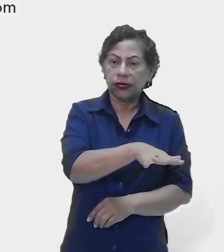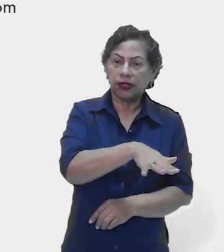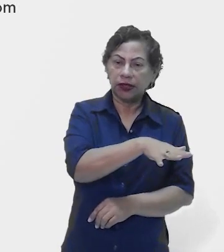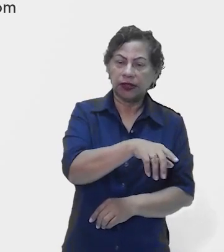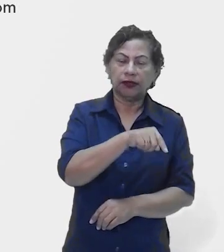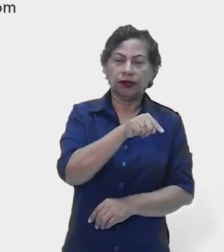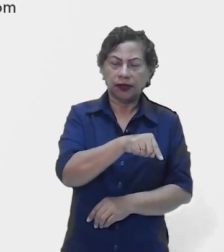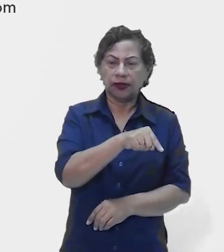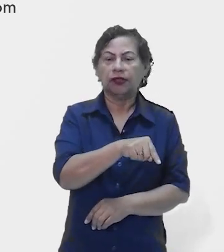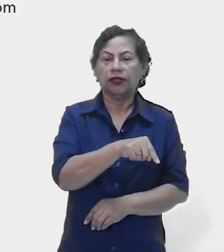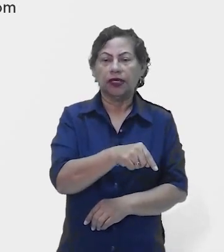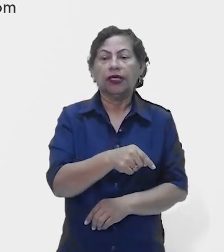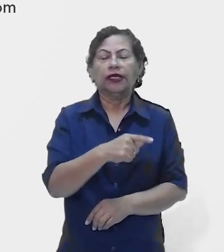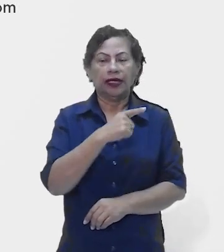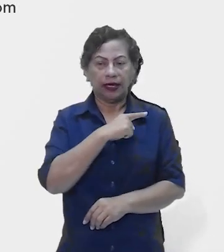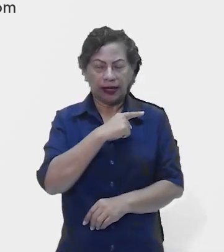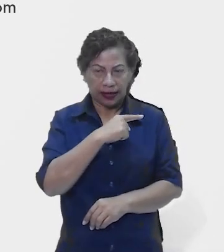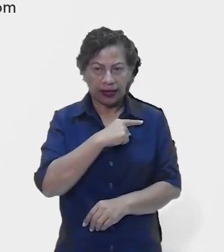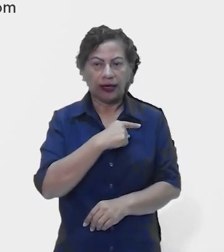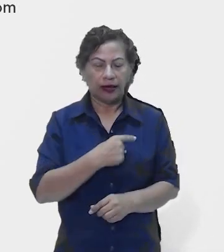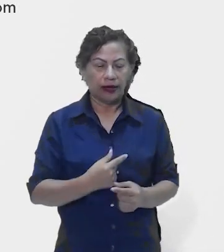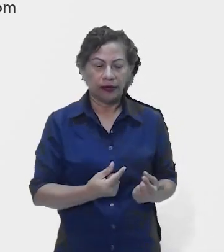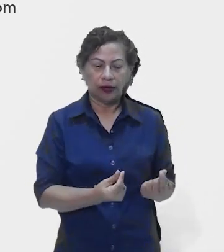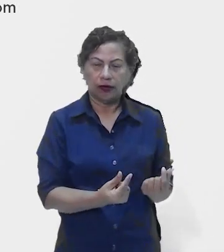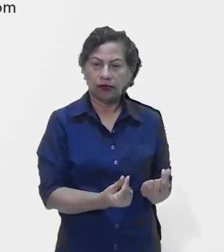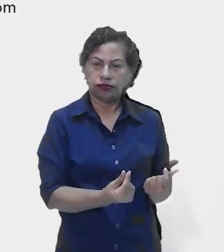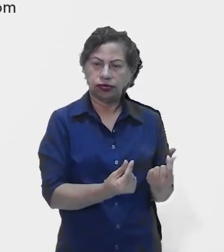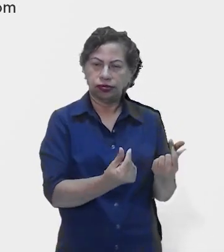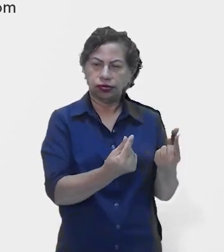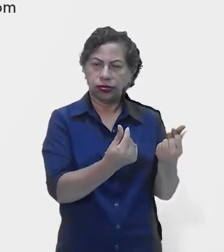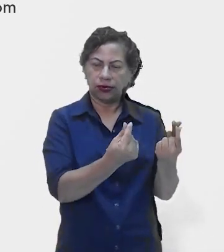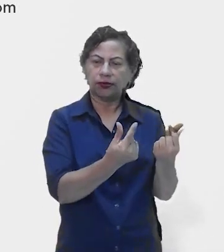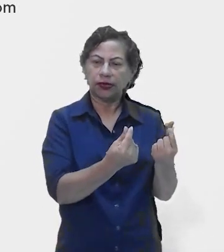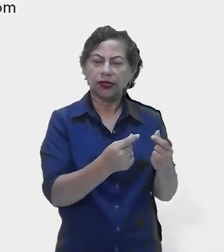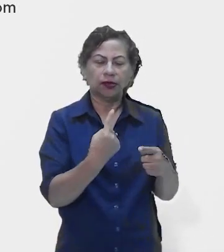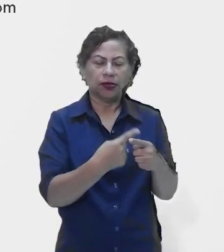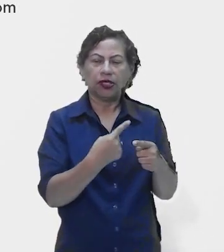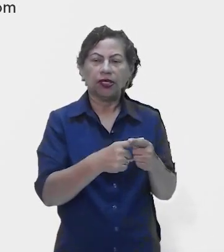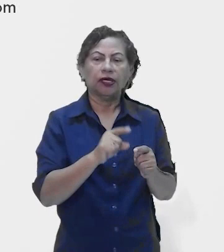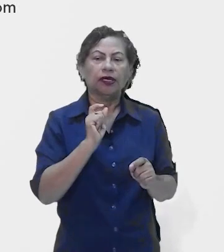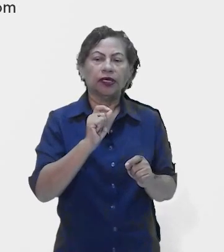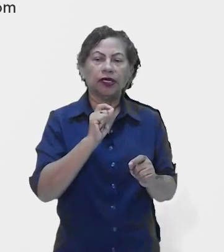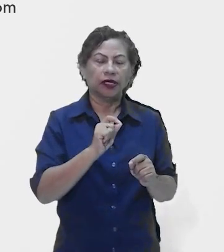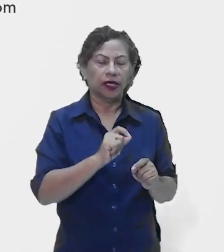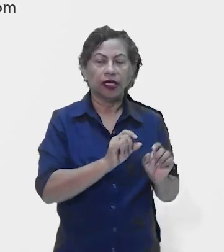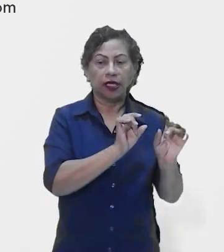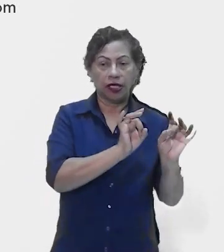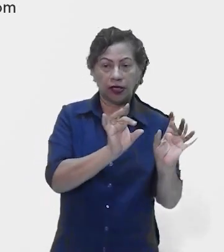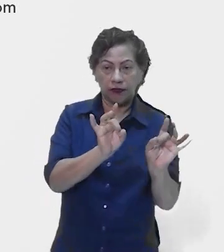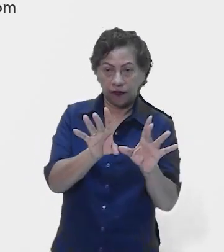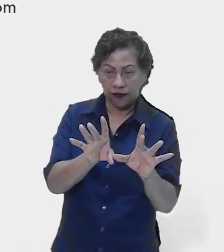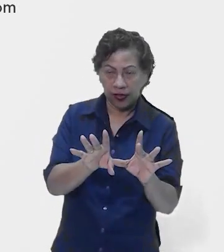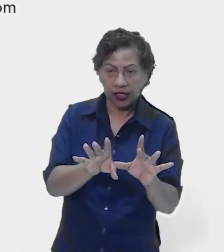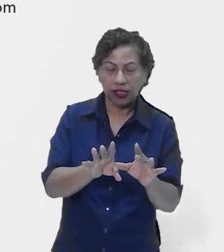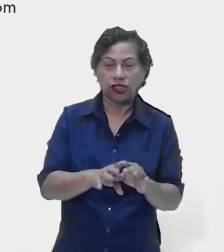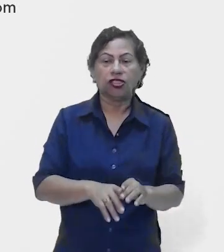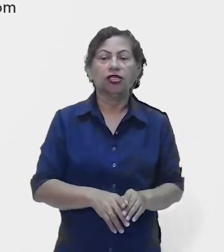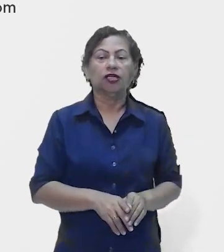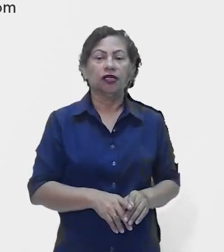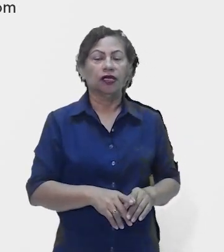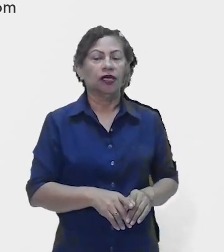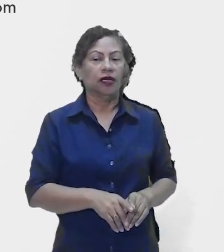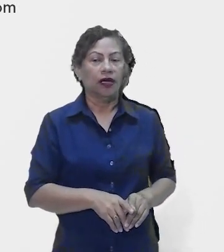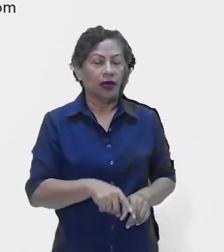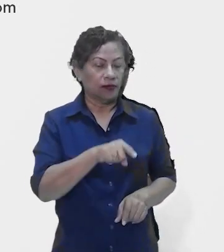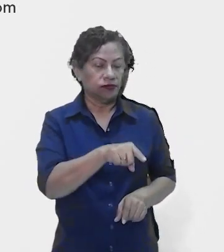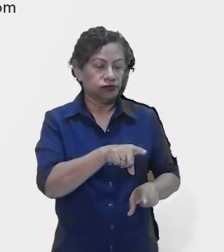gerar divisas, lucros para a produção, para quem produz na realidade, matéria-prima, principalmente para